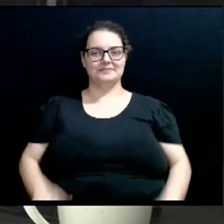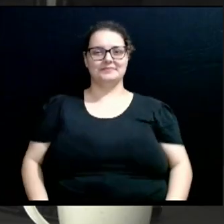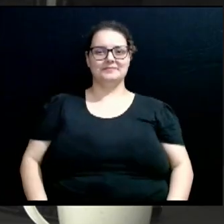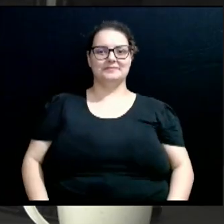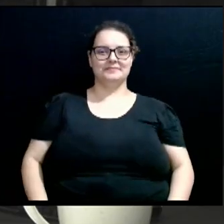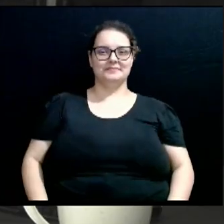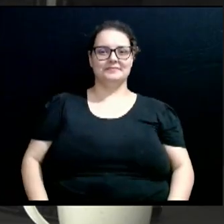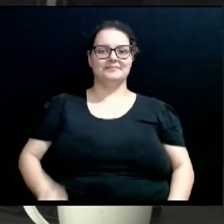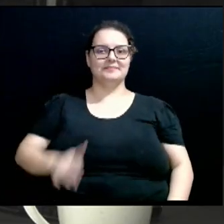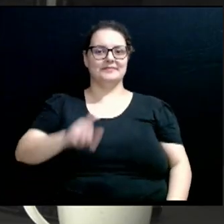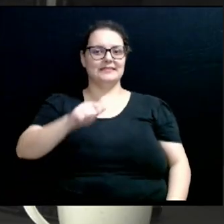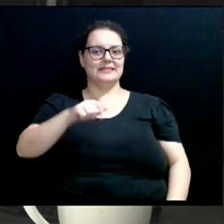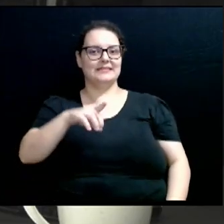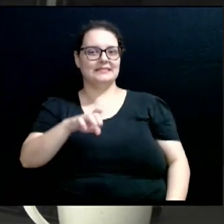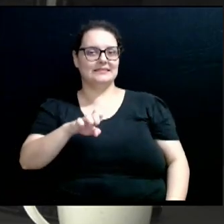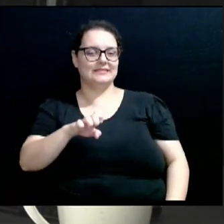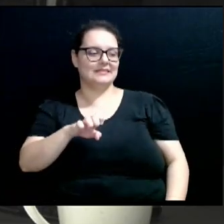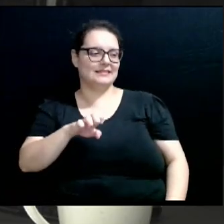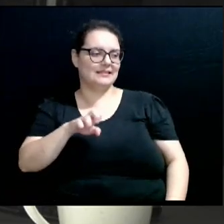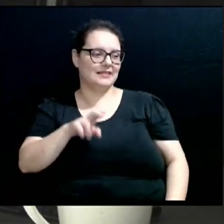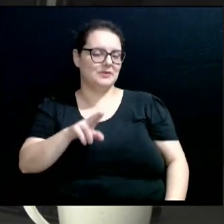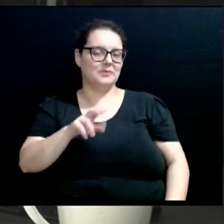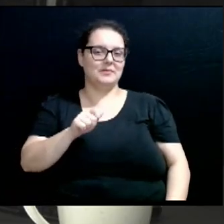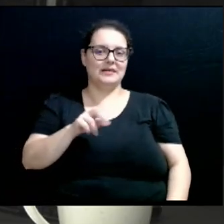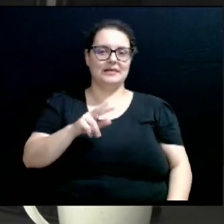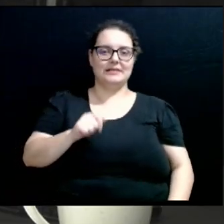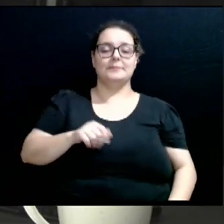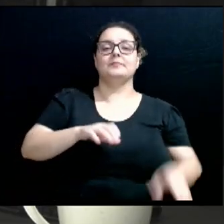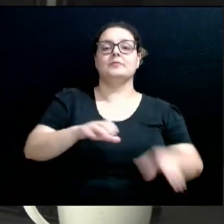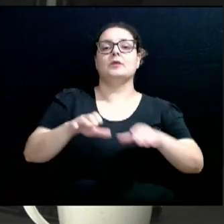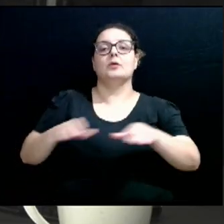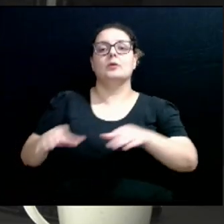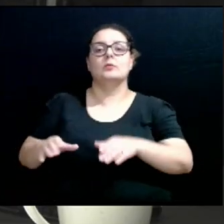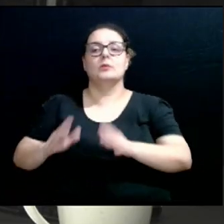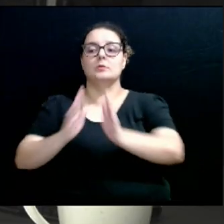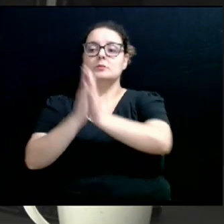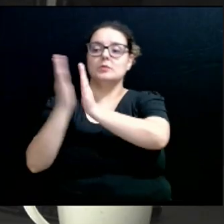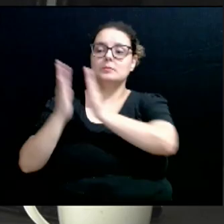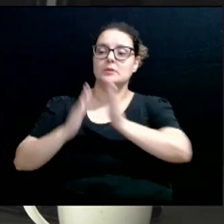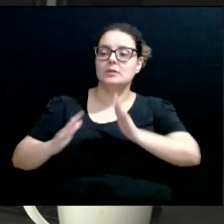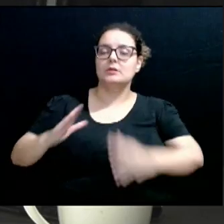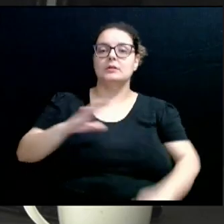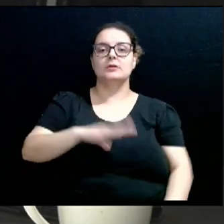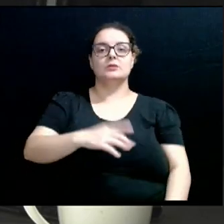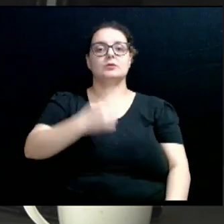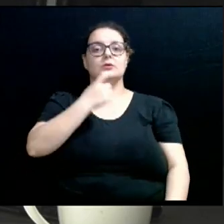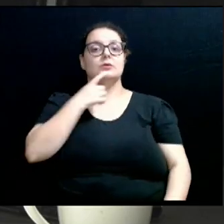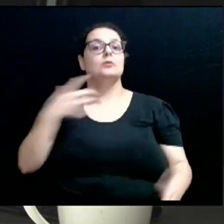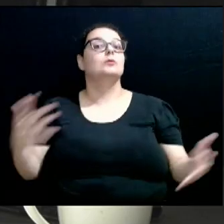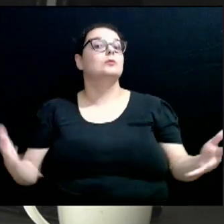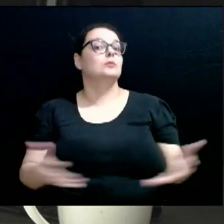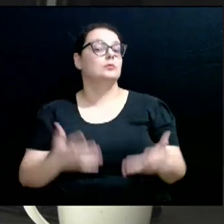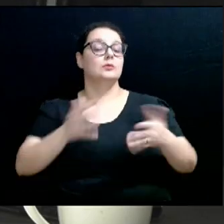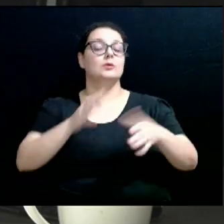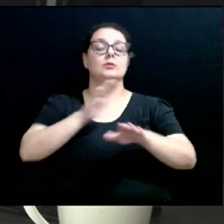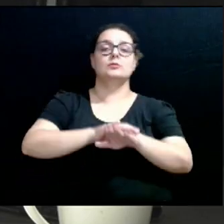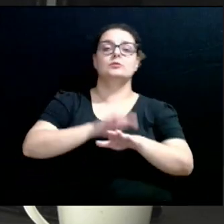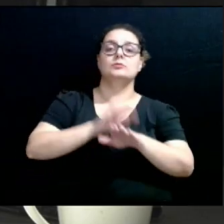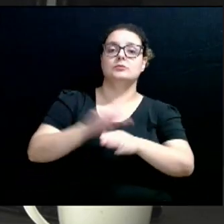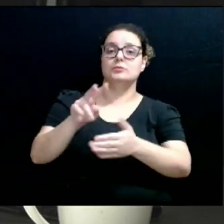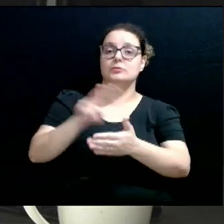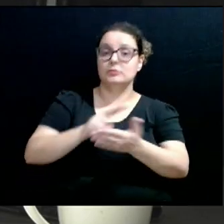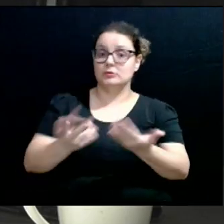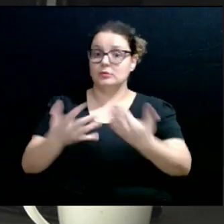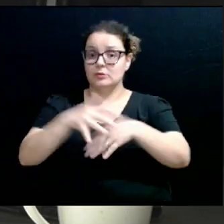Dandeuara Pereira, coordenadora das Bibliotecas Públicas de Campinas, que tem promovido ações de leitura, inclusão e